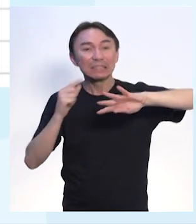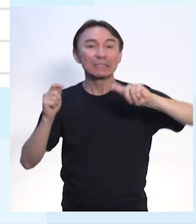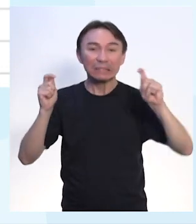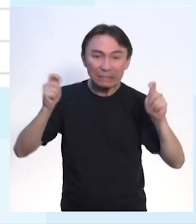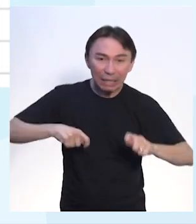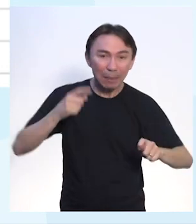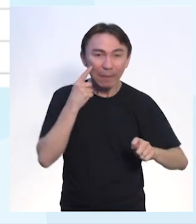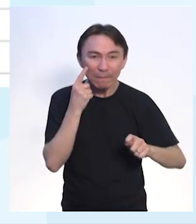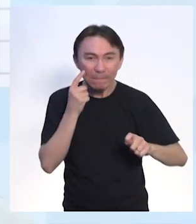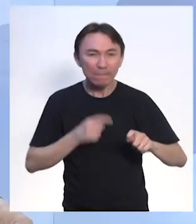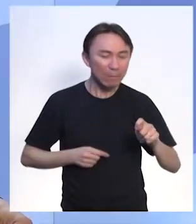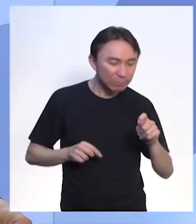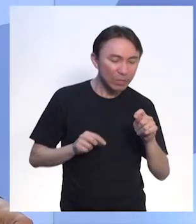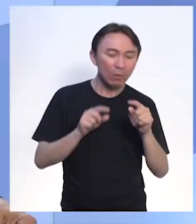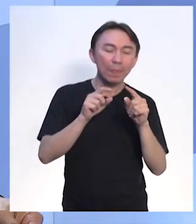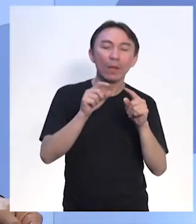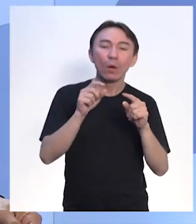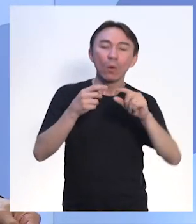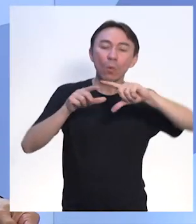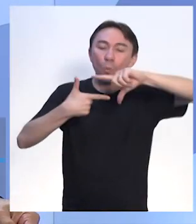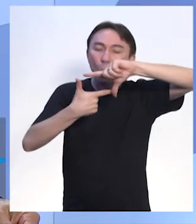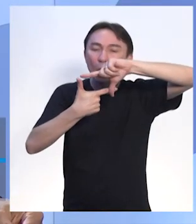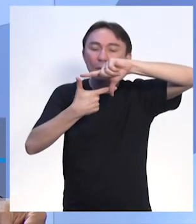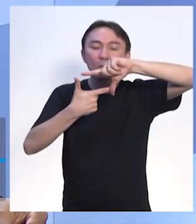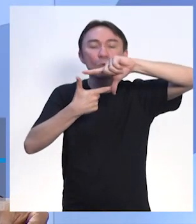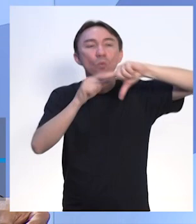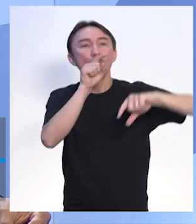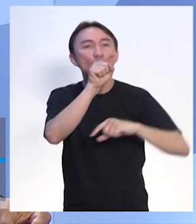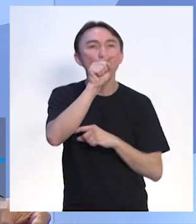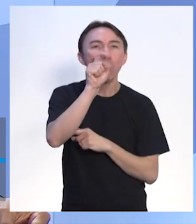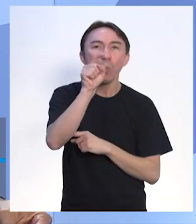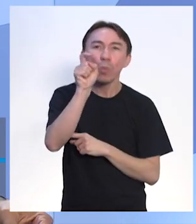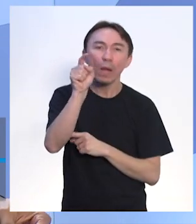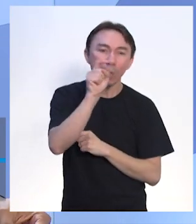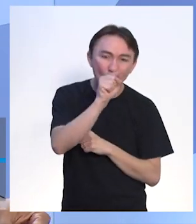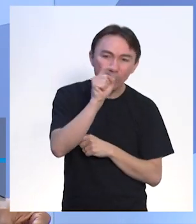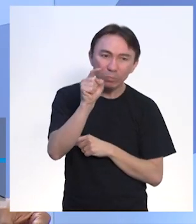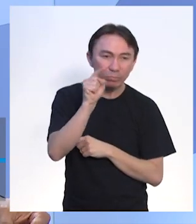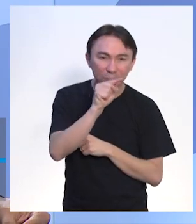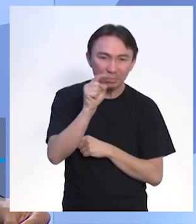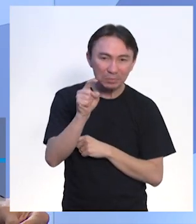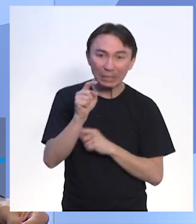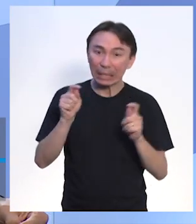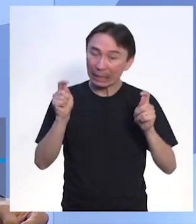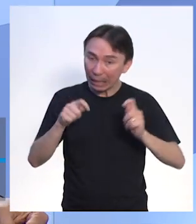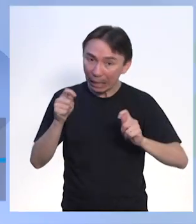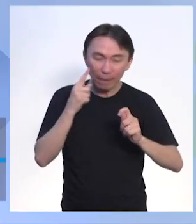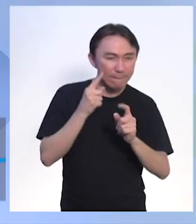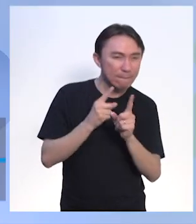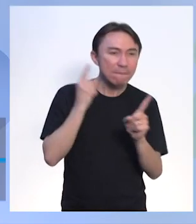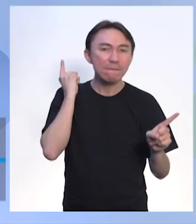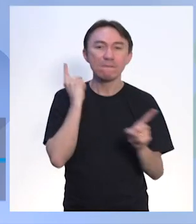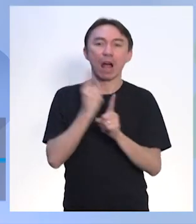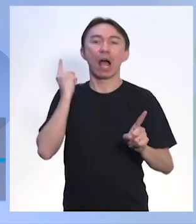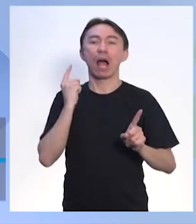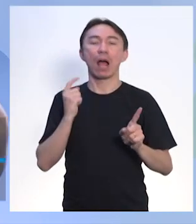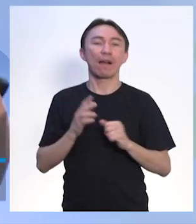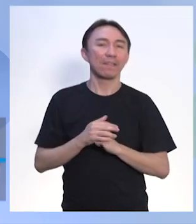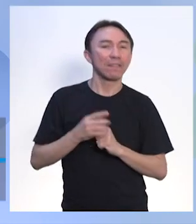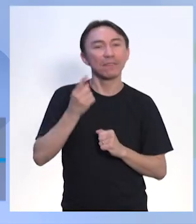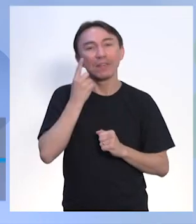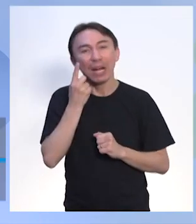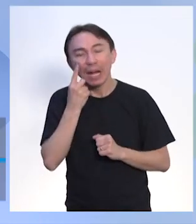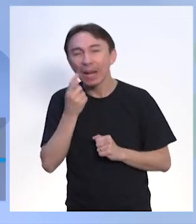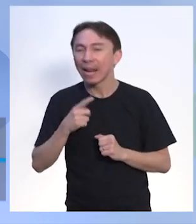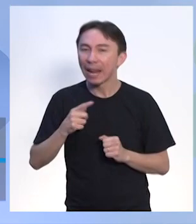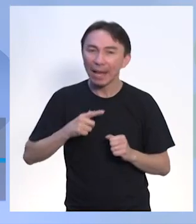fazer essa contagem, vamos dizer assim, né? Dá para perceber mesmo, realmente. Então eu consigo identificar essa contagem, né, esse número